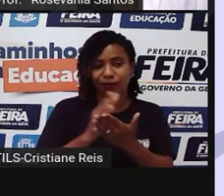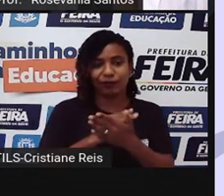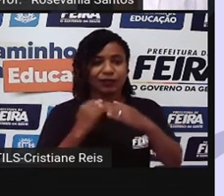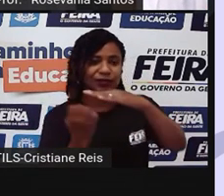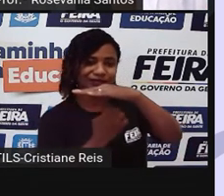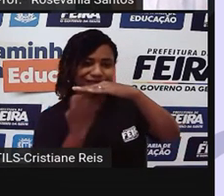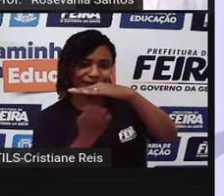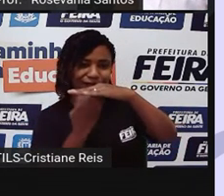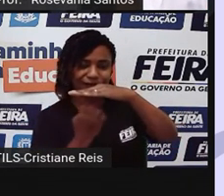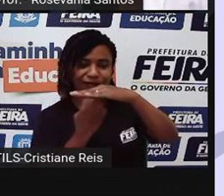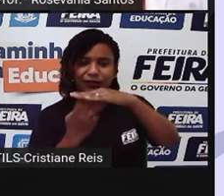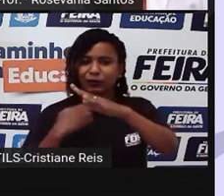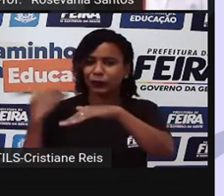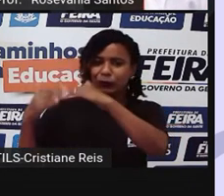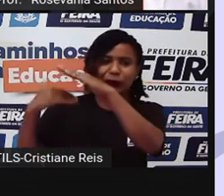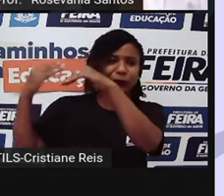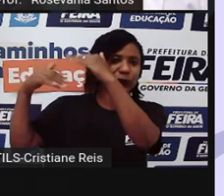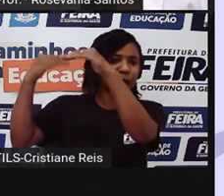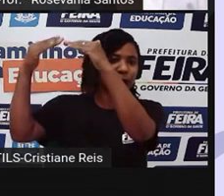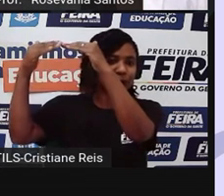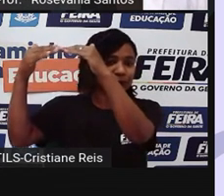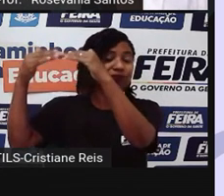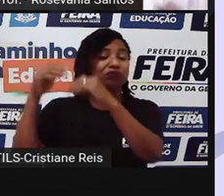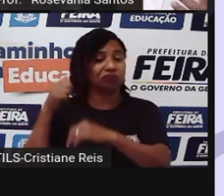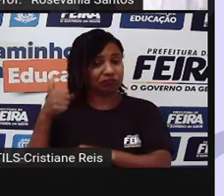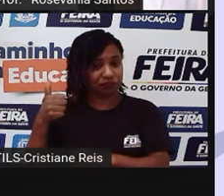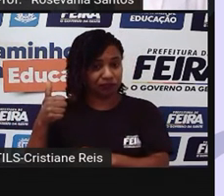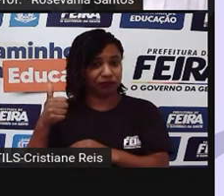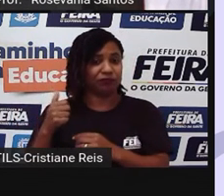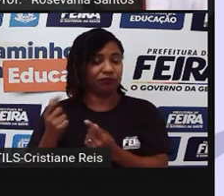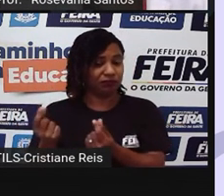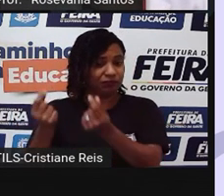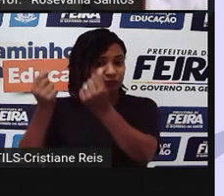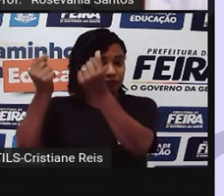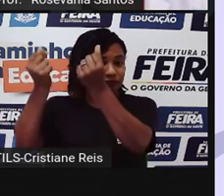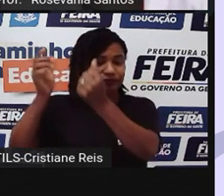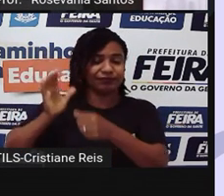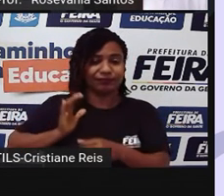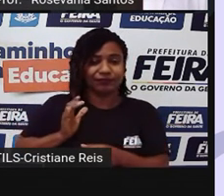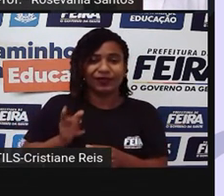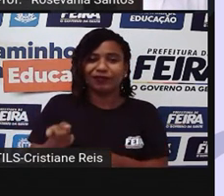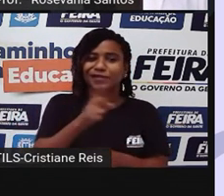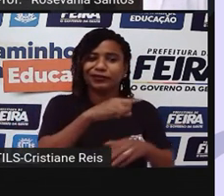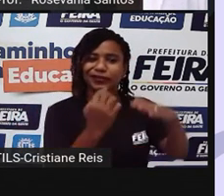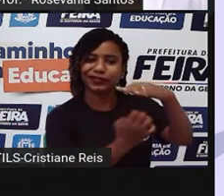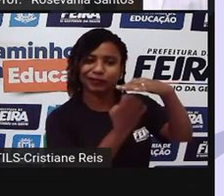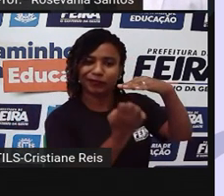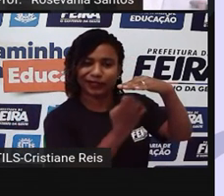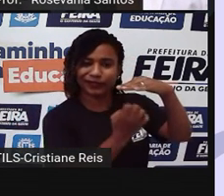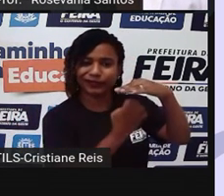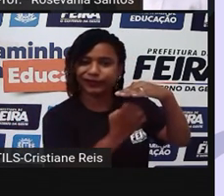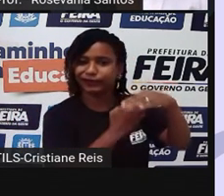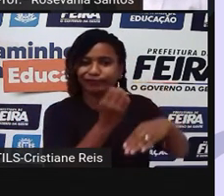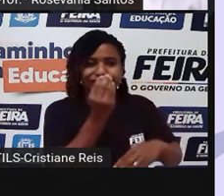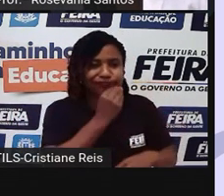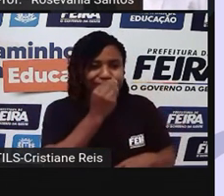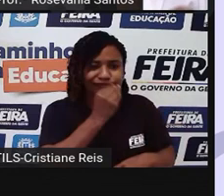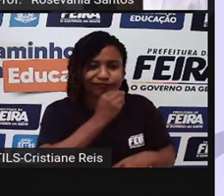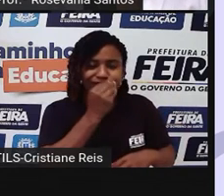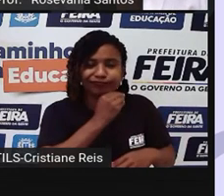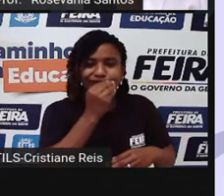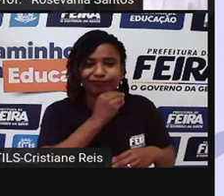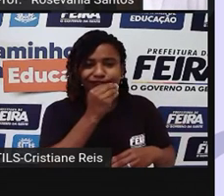prósperas e competitivas, enquanto empresas menores não conseguem sobreviver nesse mercado globalizado que a gente está. Então, entendo que é